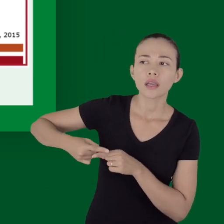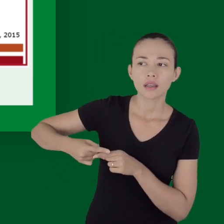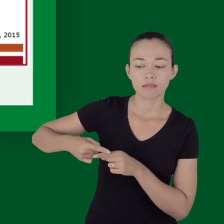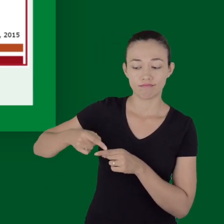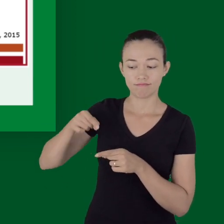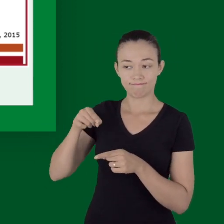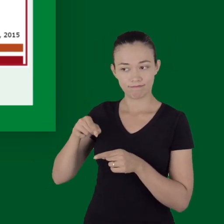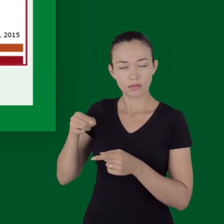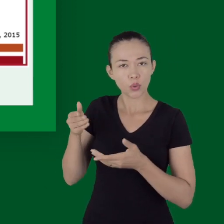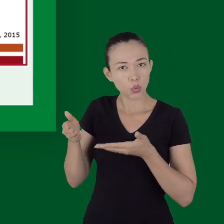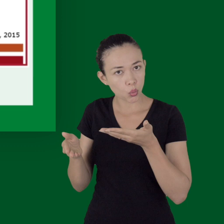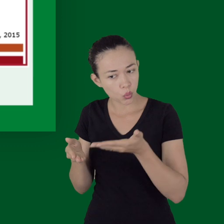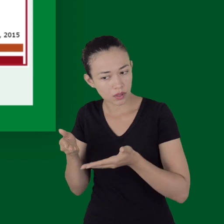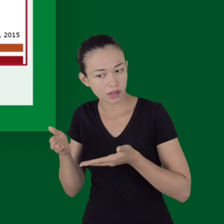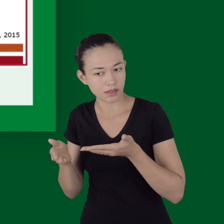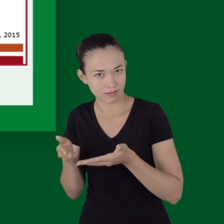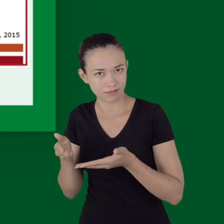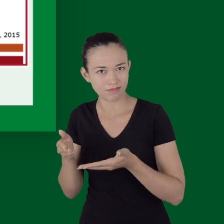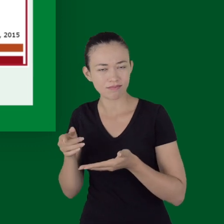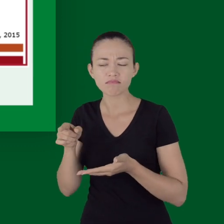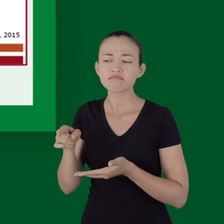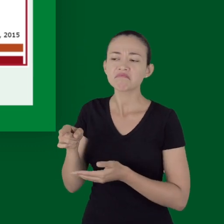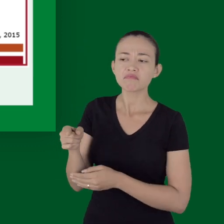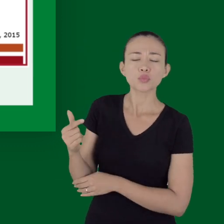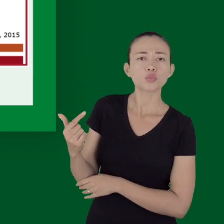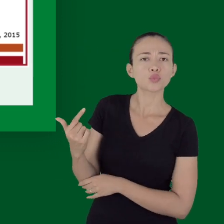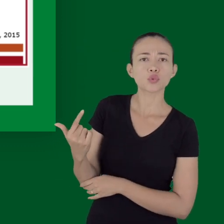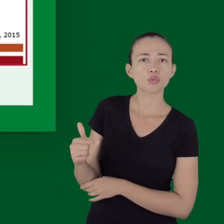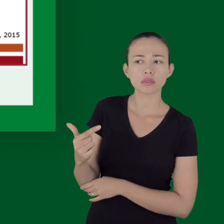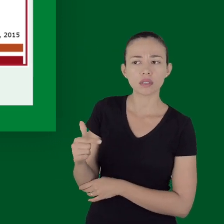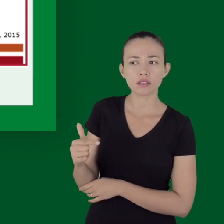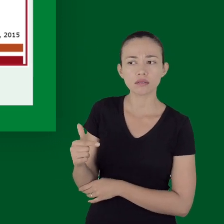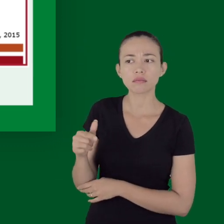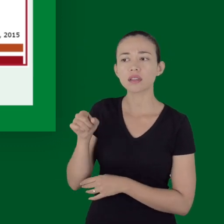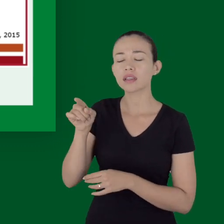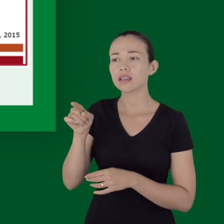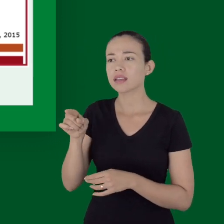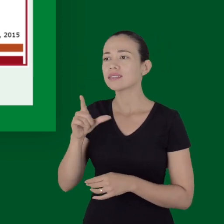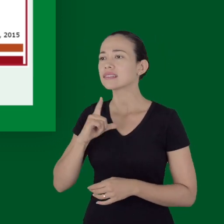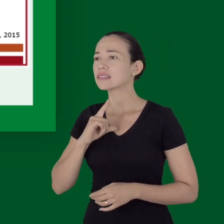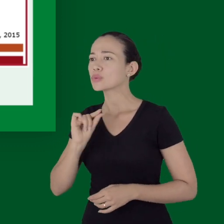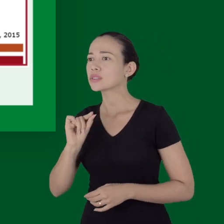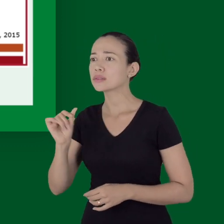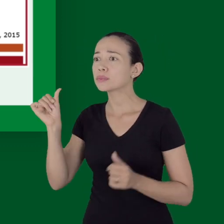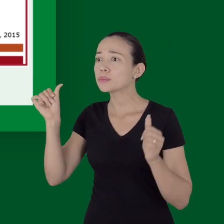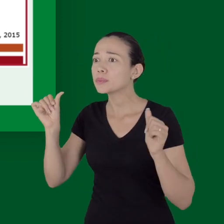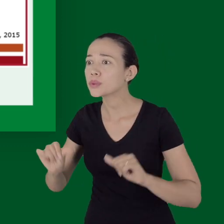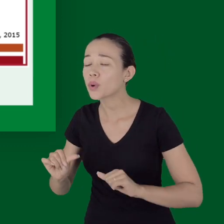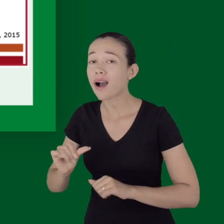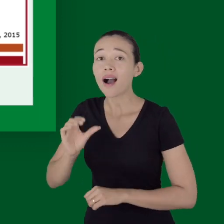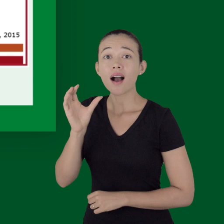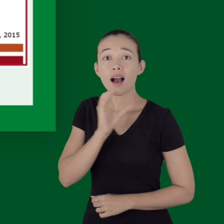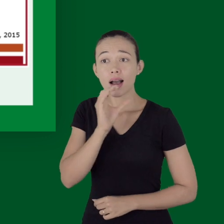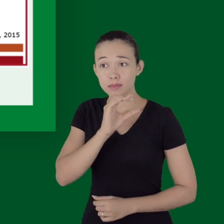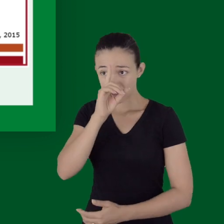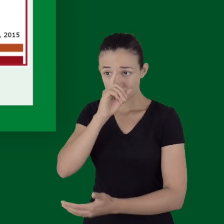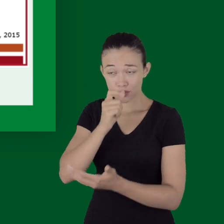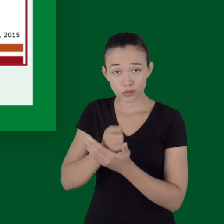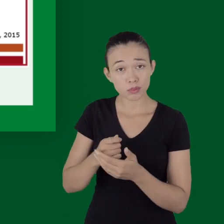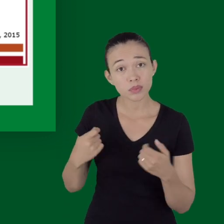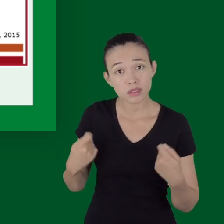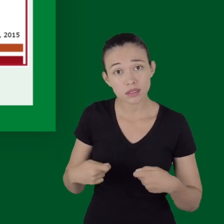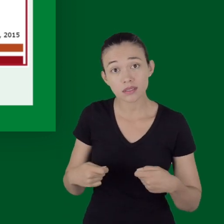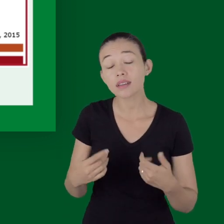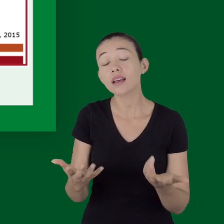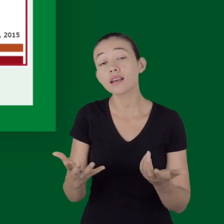reversíveis, como eu disse. Depois disso, se você vê que não existe uma causa reversível, então o paciente está instável e a gente precisa tomar a conduta o mais